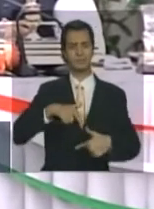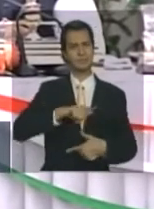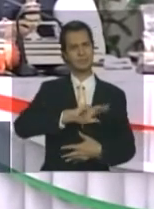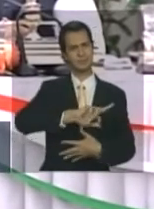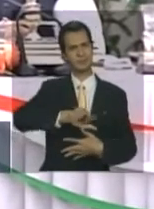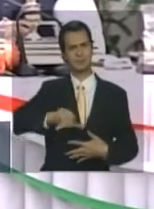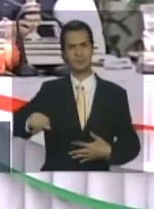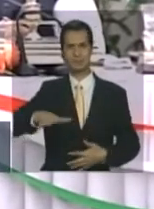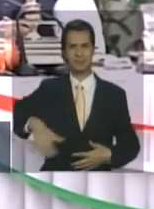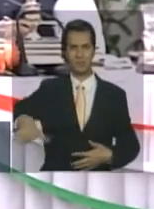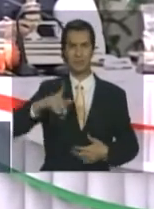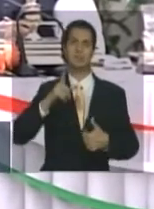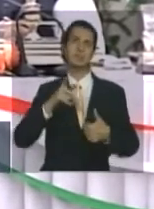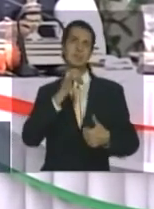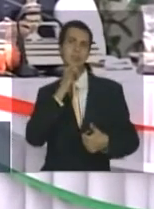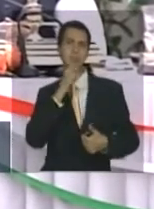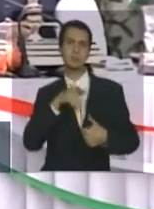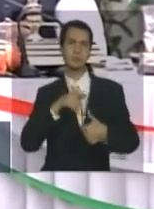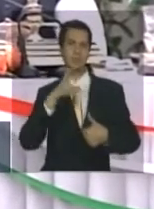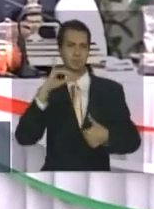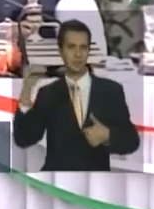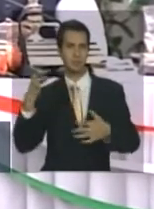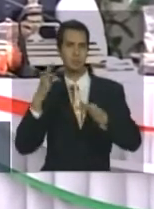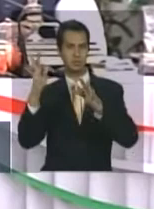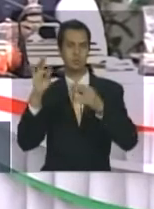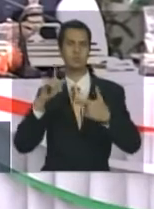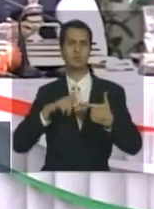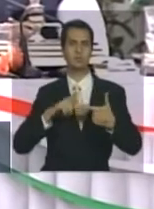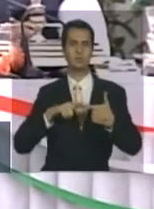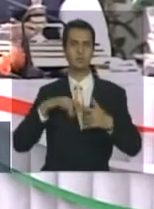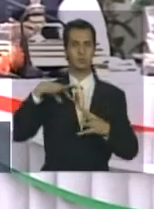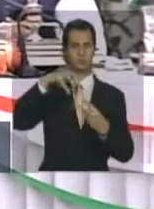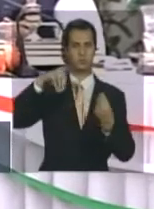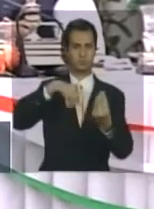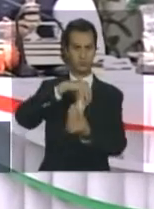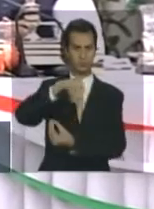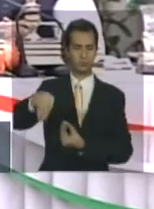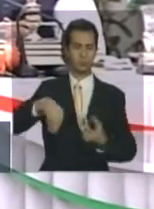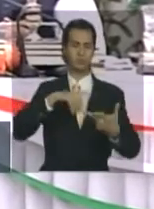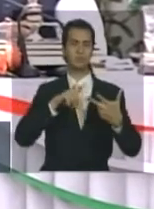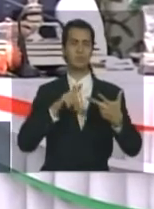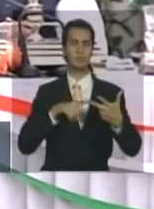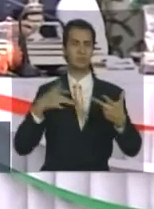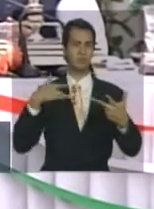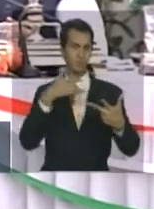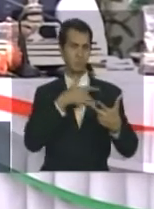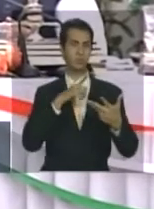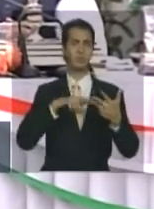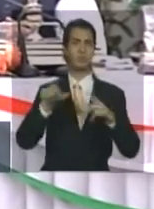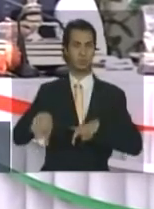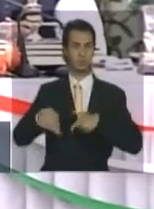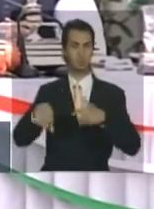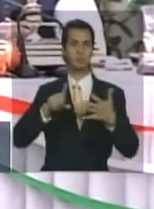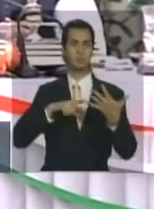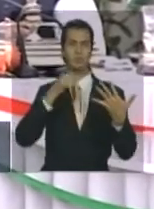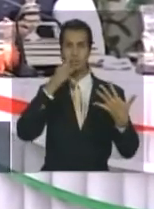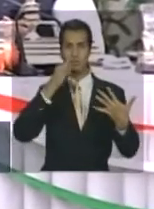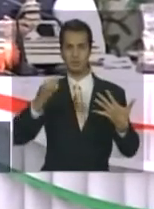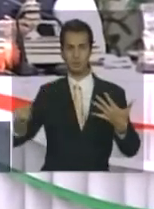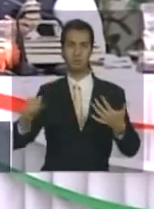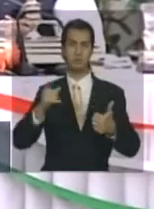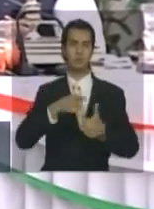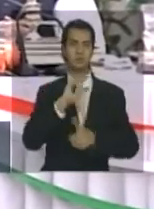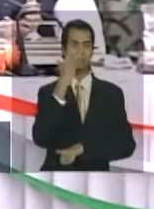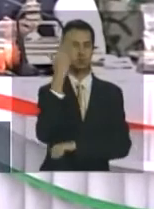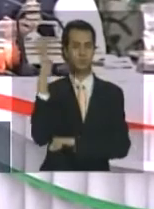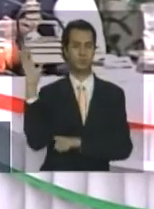áreas, incluindo ciência e tecnologia, espaço exterior, saúde, agricultura, energia,